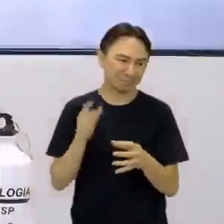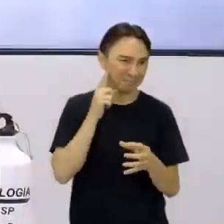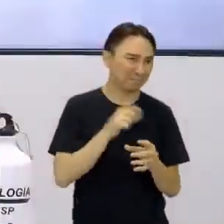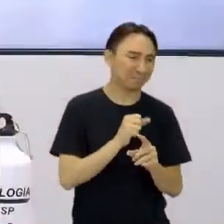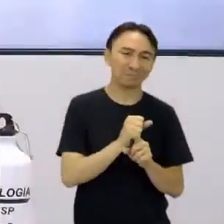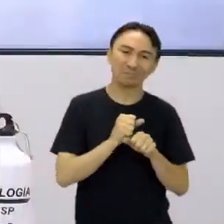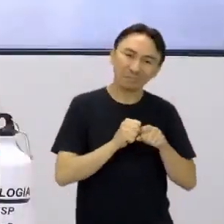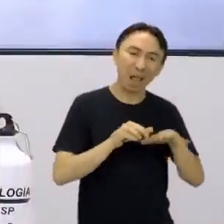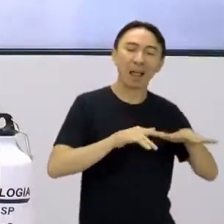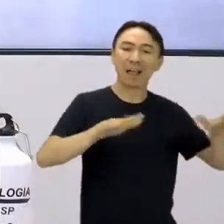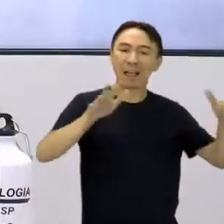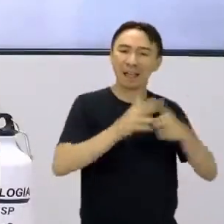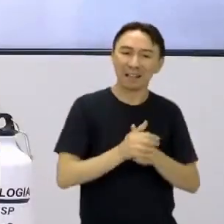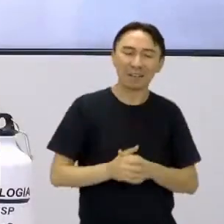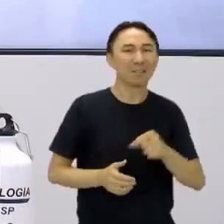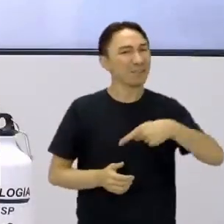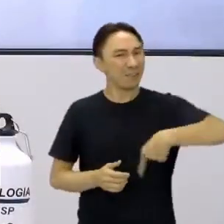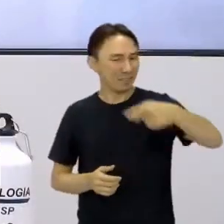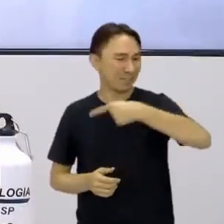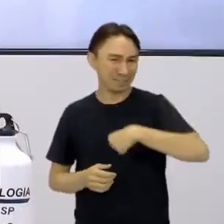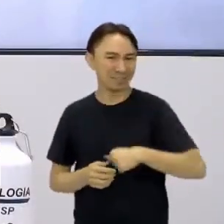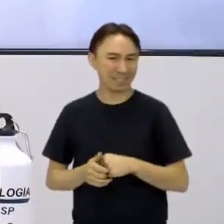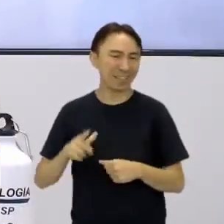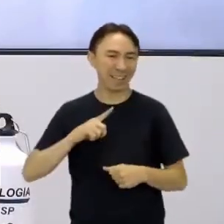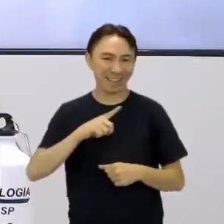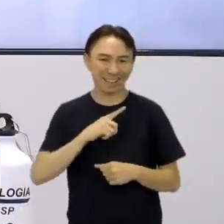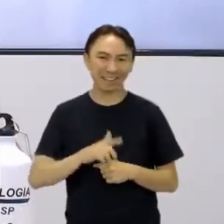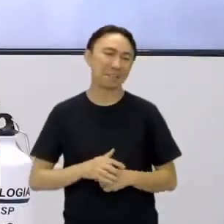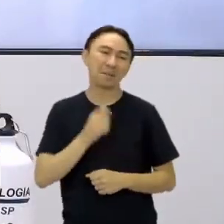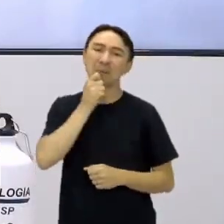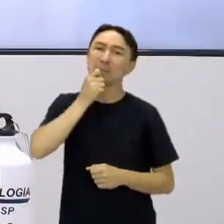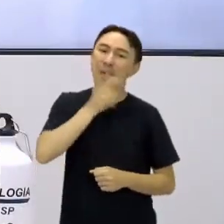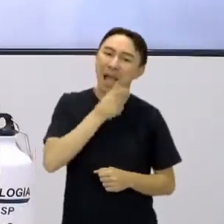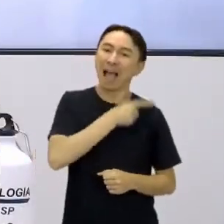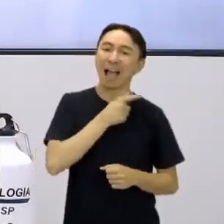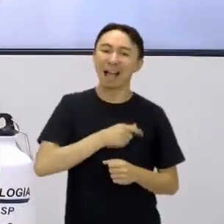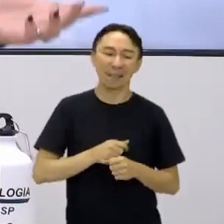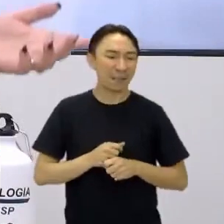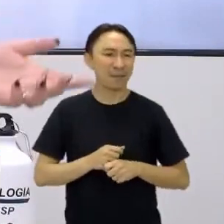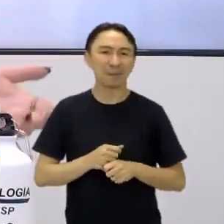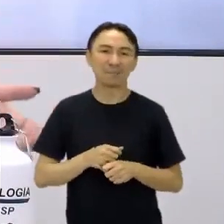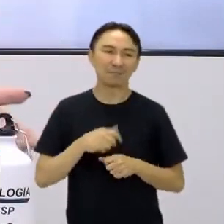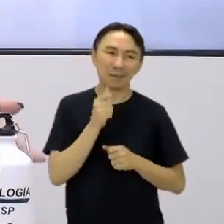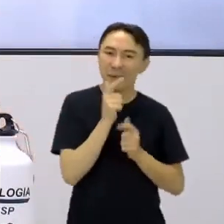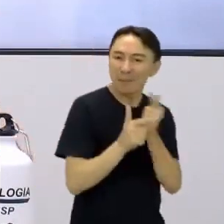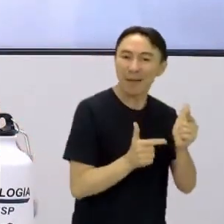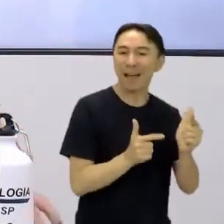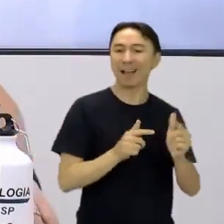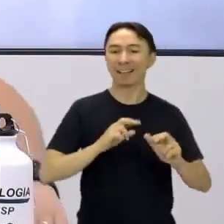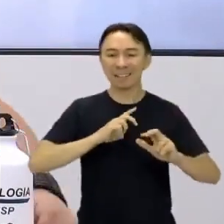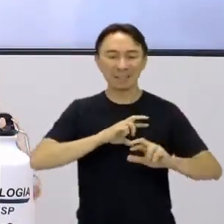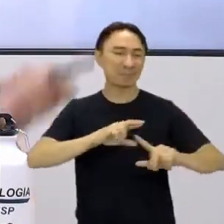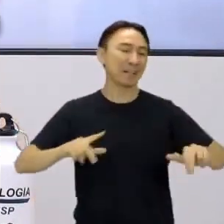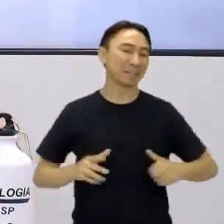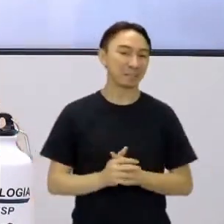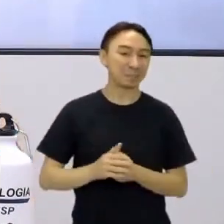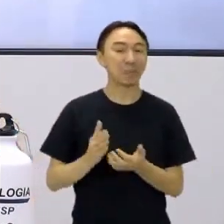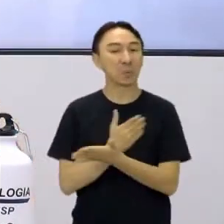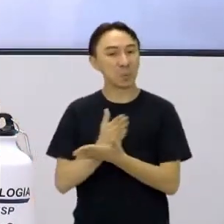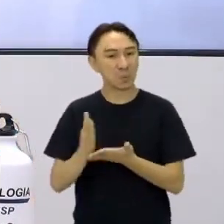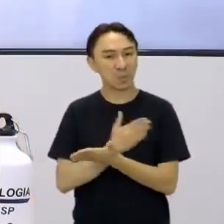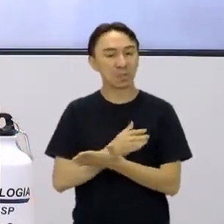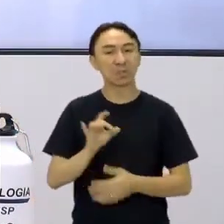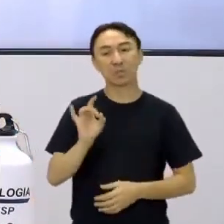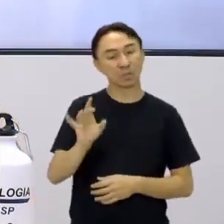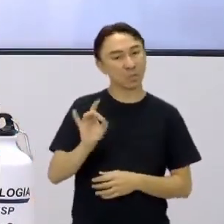a gente zoa, fala de memes, enfim. Mas tem coisas, né, maneiras de falar que só funcionam na internet. Eu não vou chegar, por exemplo, a Lita,